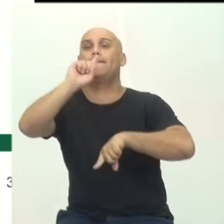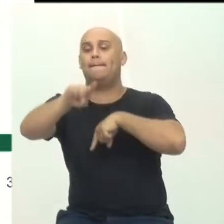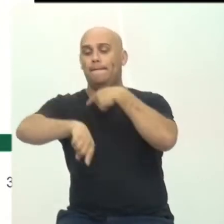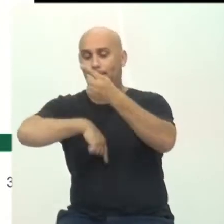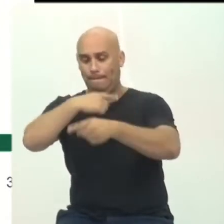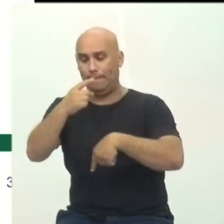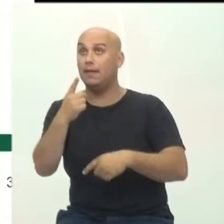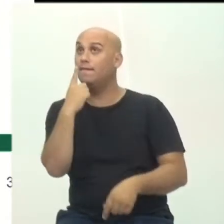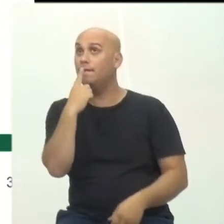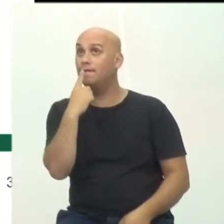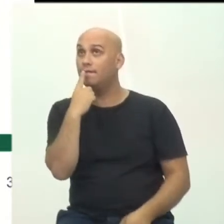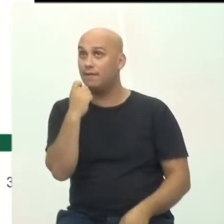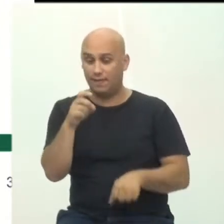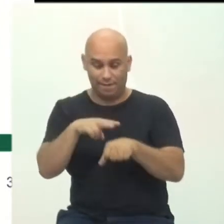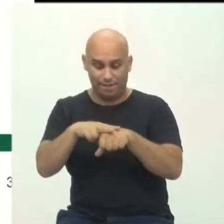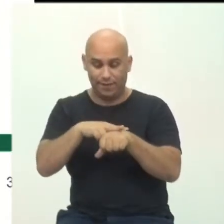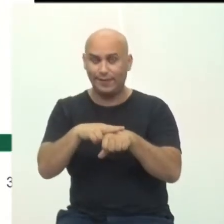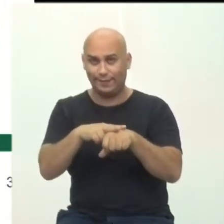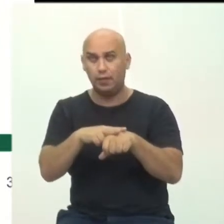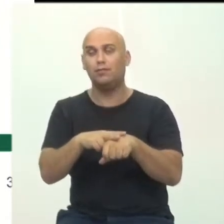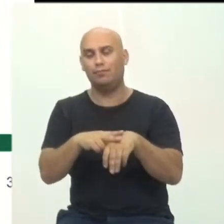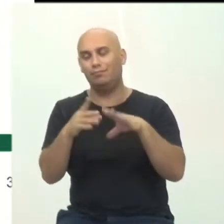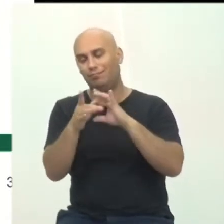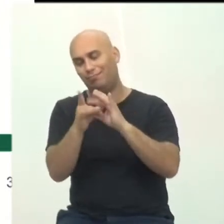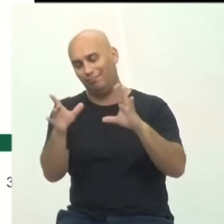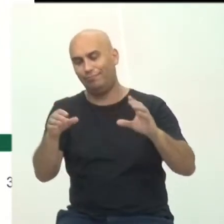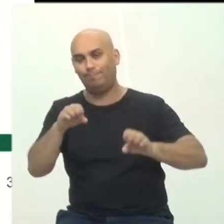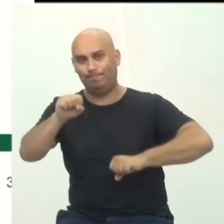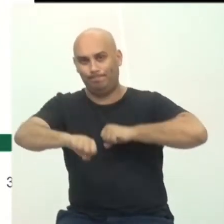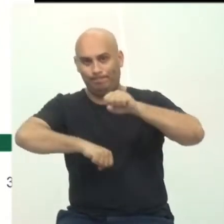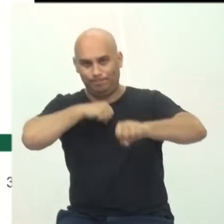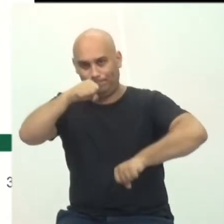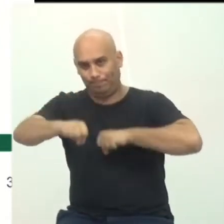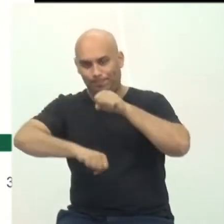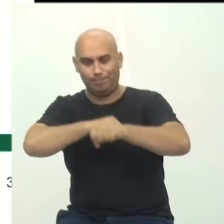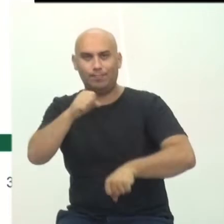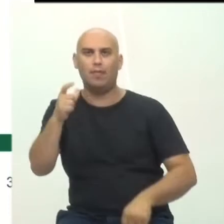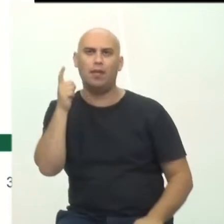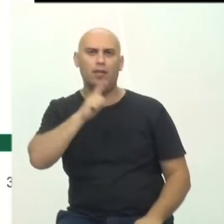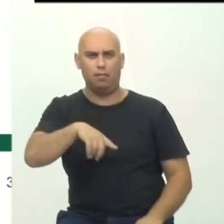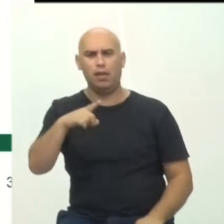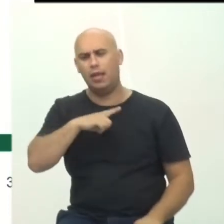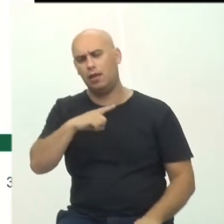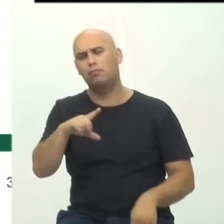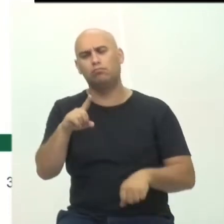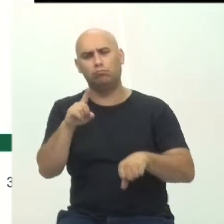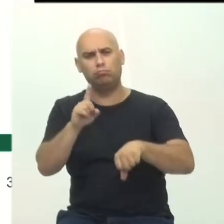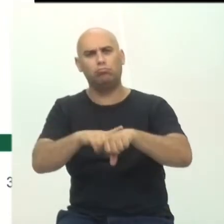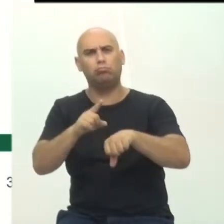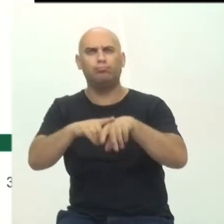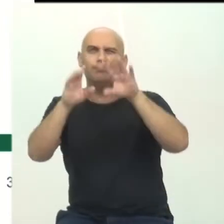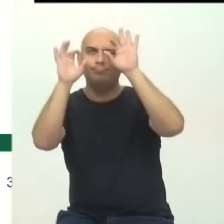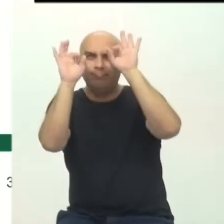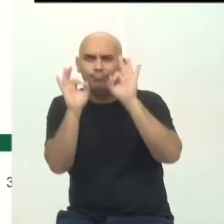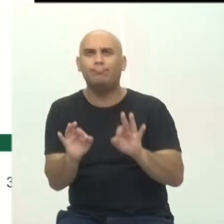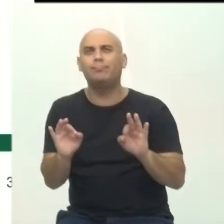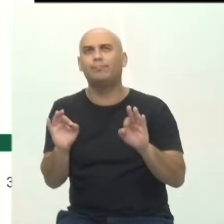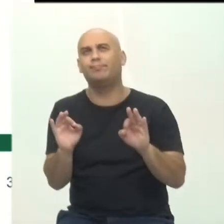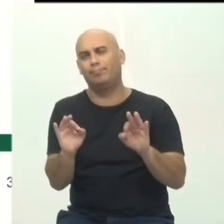conflito. É um ponto de atenção, mas que já tem o recurso do tempo do semáforo que favorece ele fazer essa travessia.